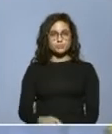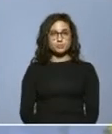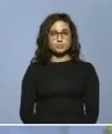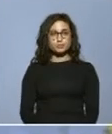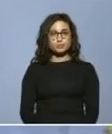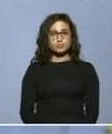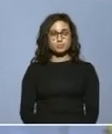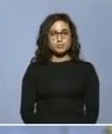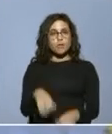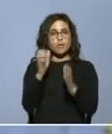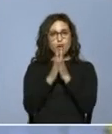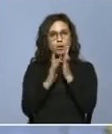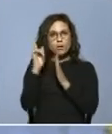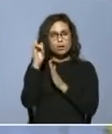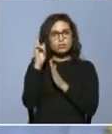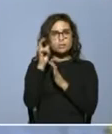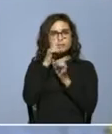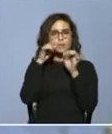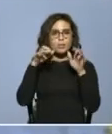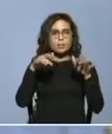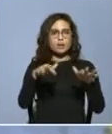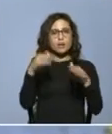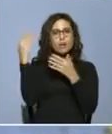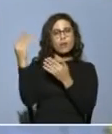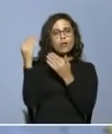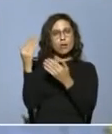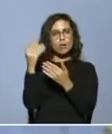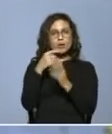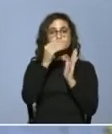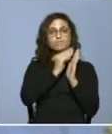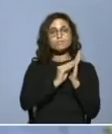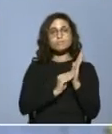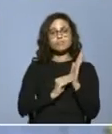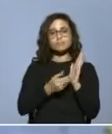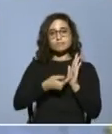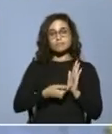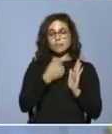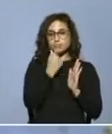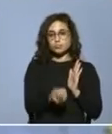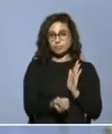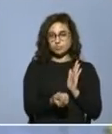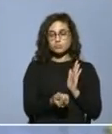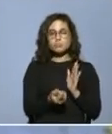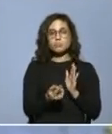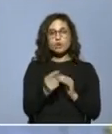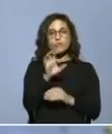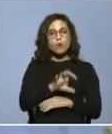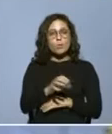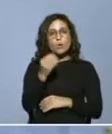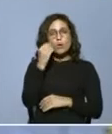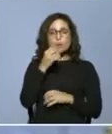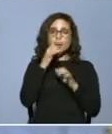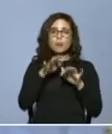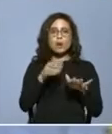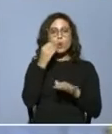A glória divina é a expressão que a Sagrada Escritura usa para falar do modo como Deus